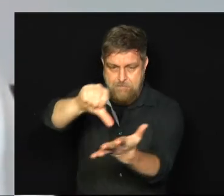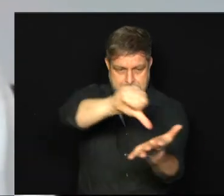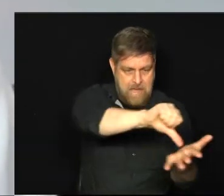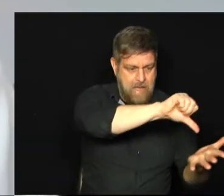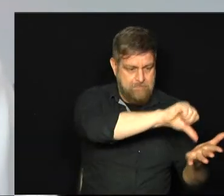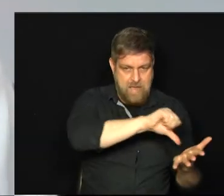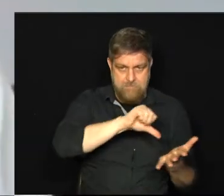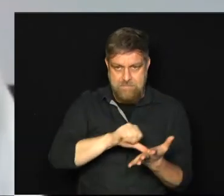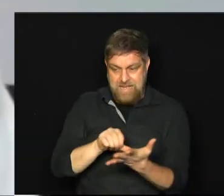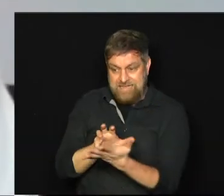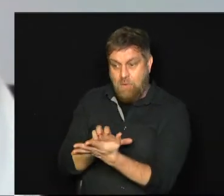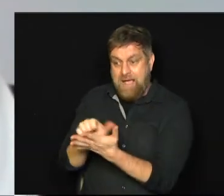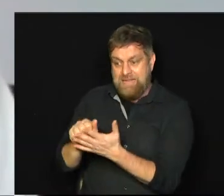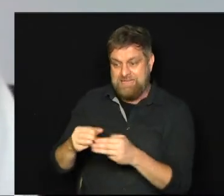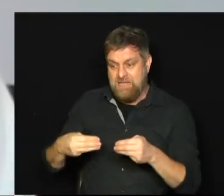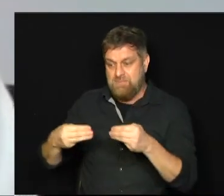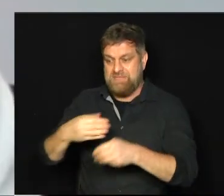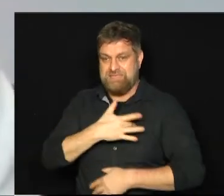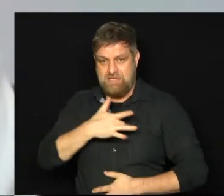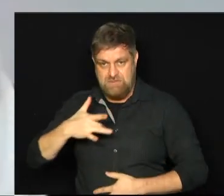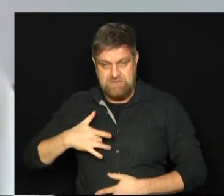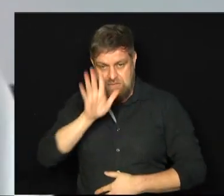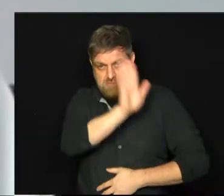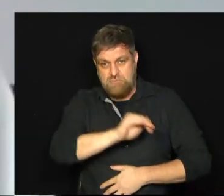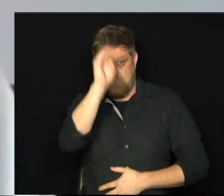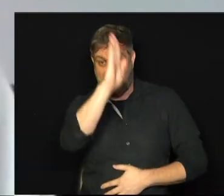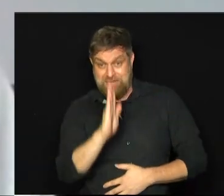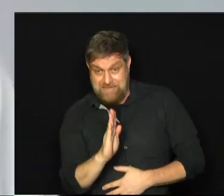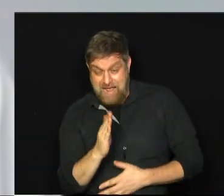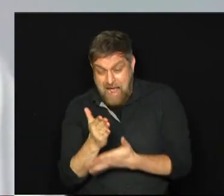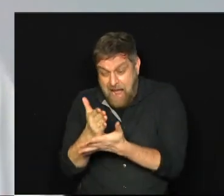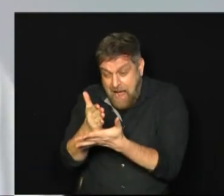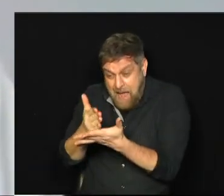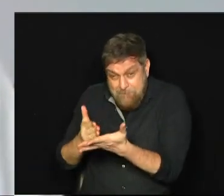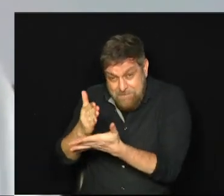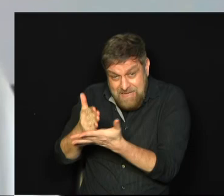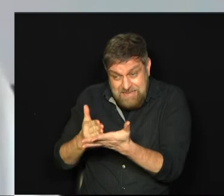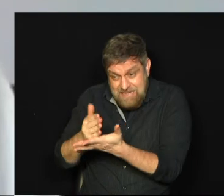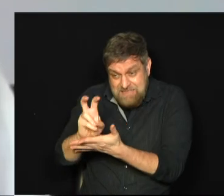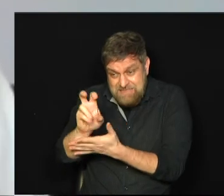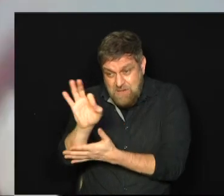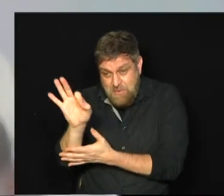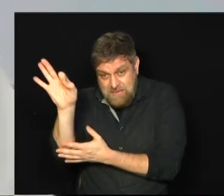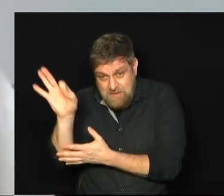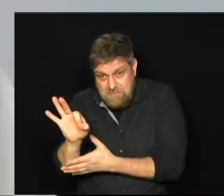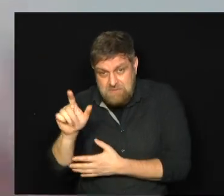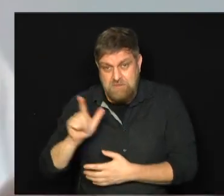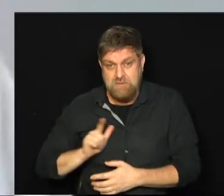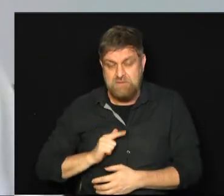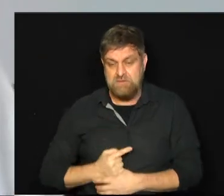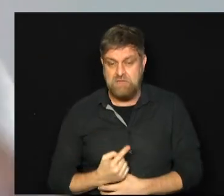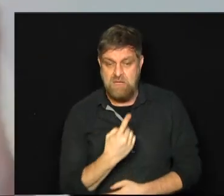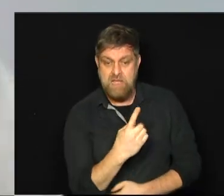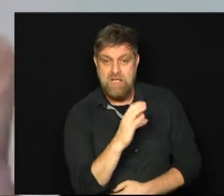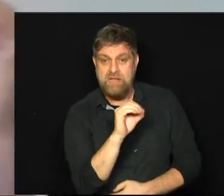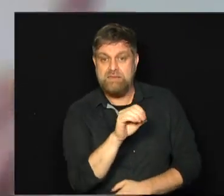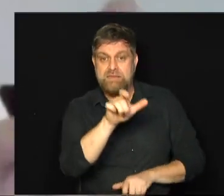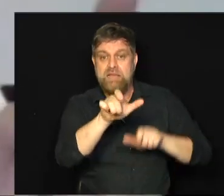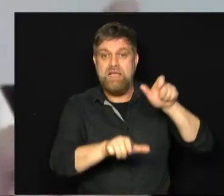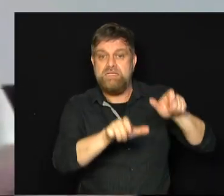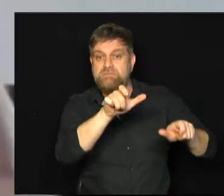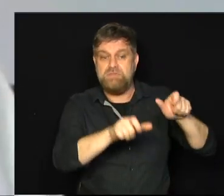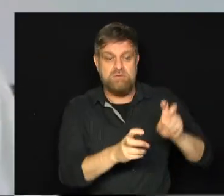no Ministério da Saúde, se tem que quase a metade recebe menos de 10 casos novos